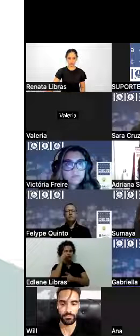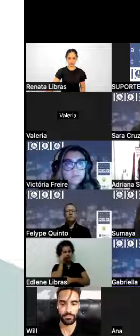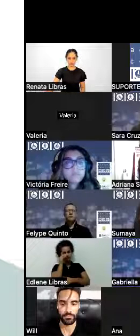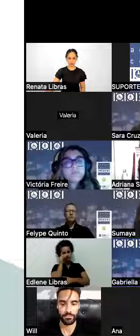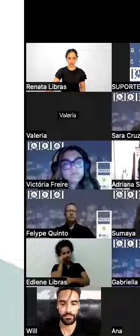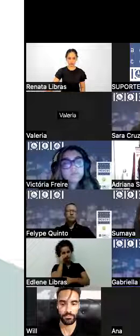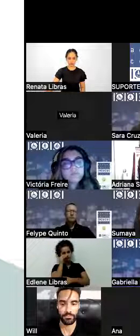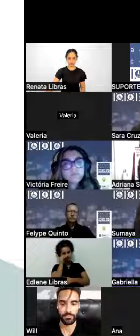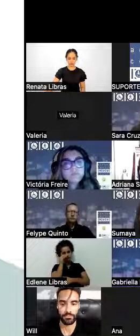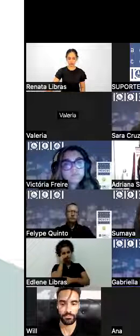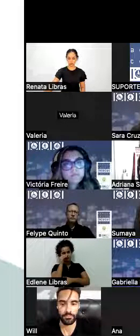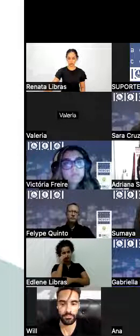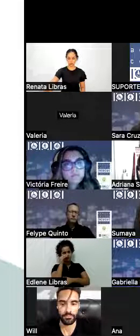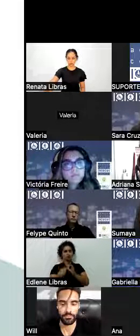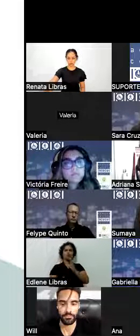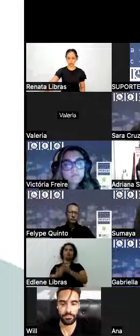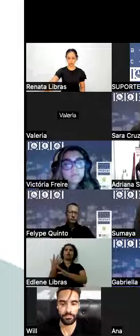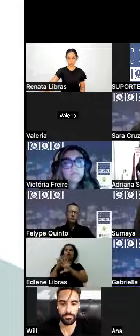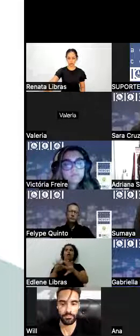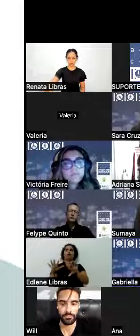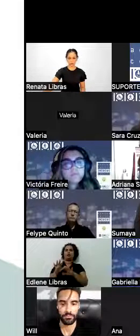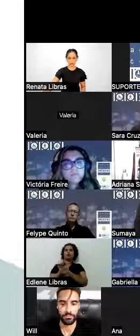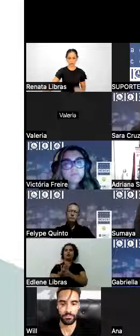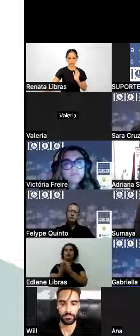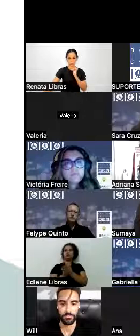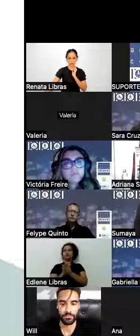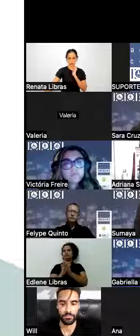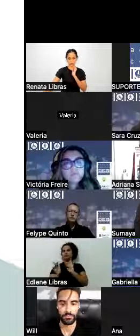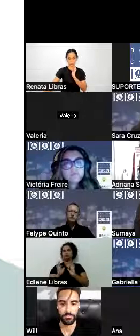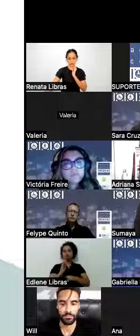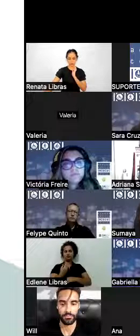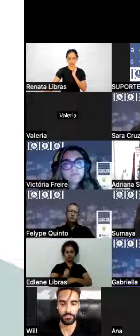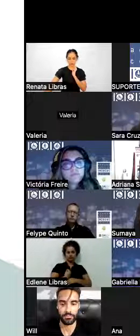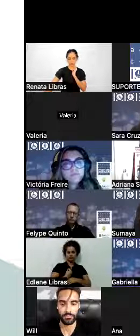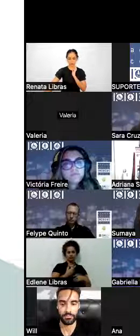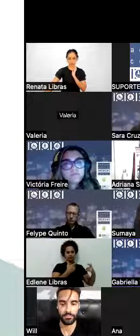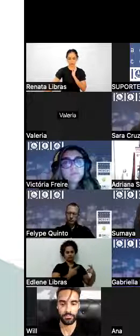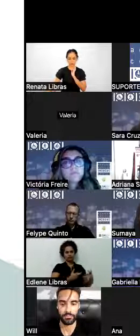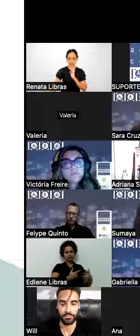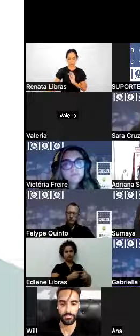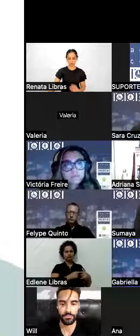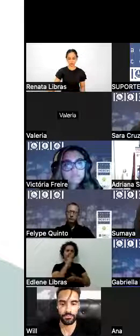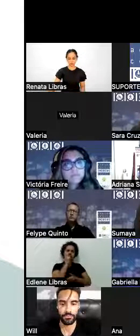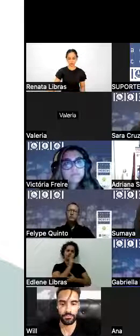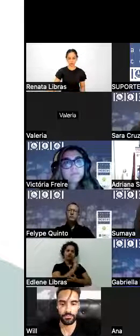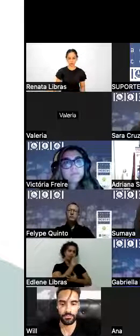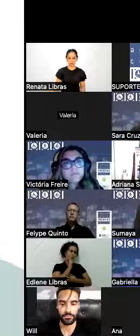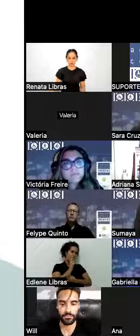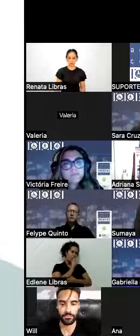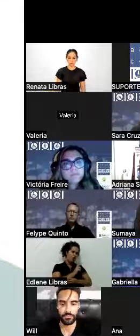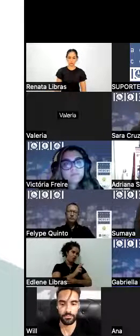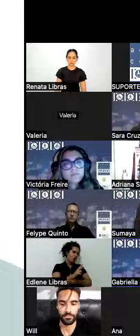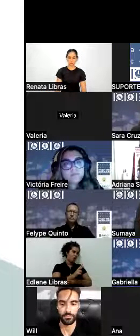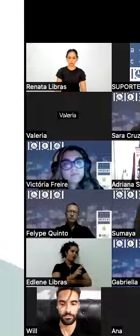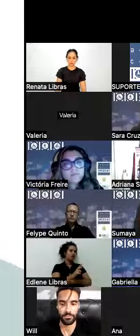ele não surge do nada, ele surge do que já existe. E a partir de uma olhada inicial e estabelecimento do